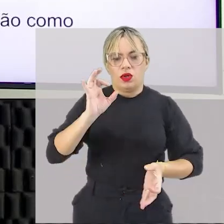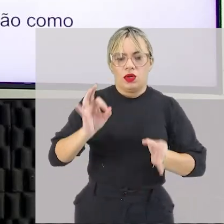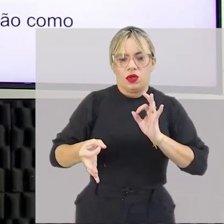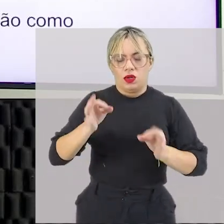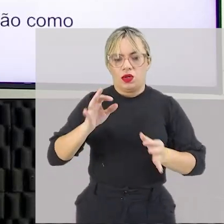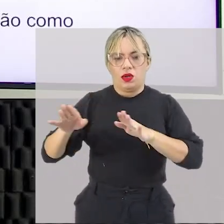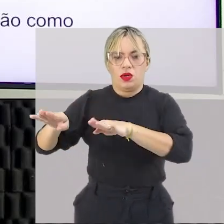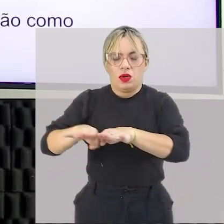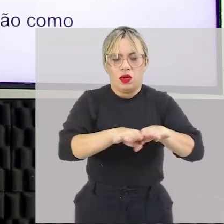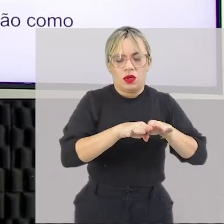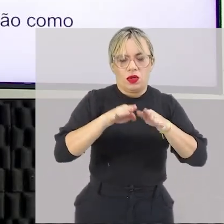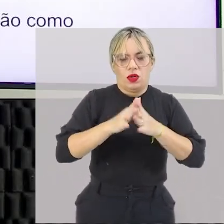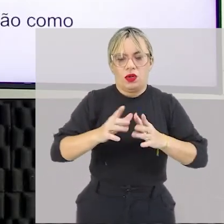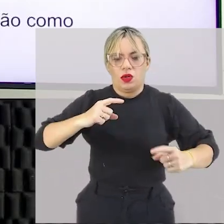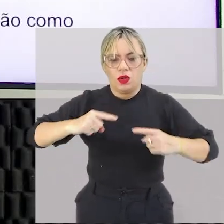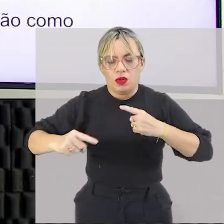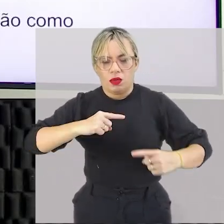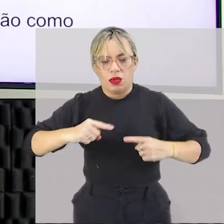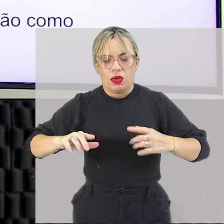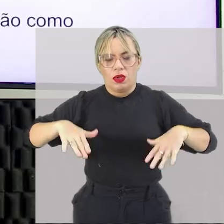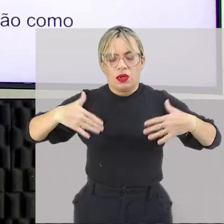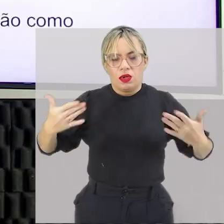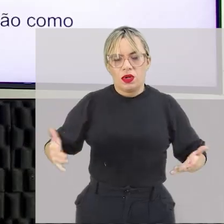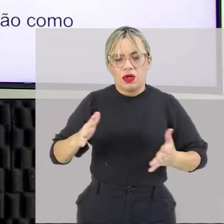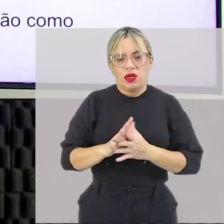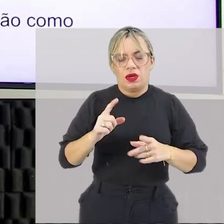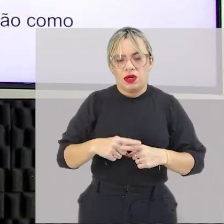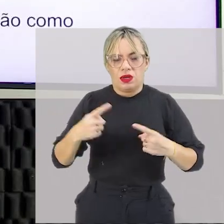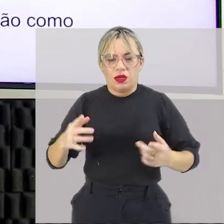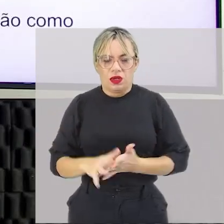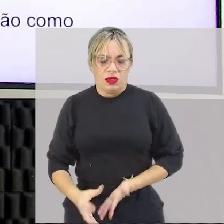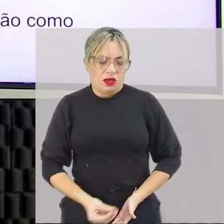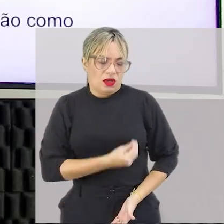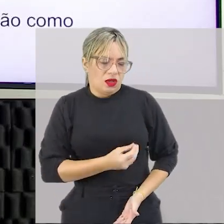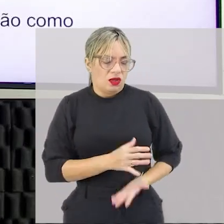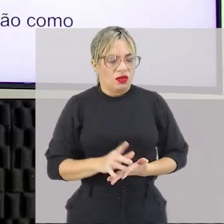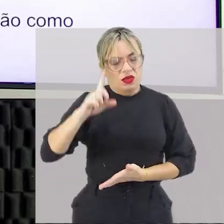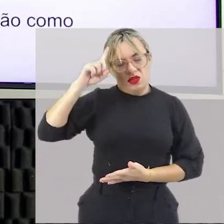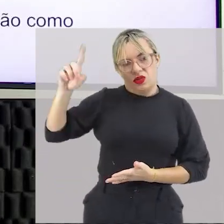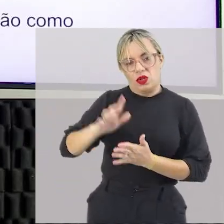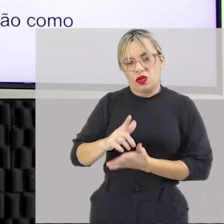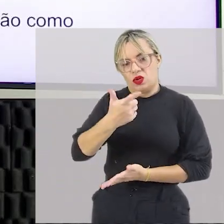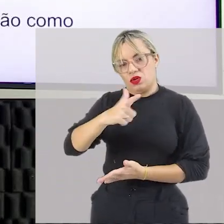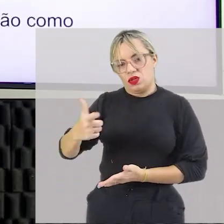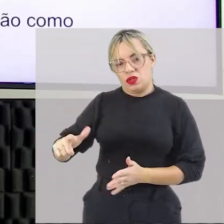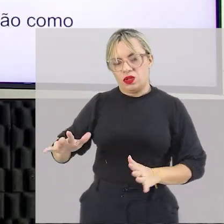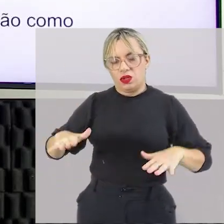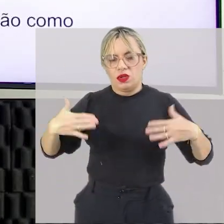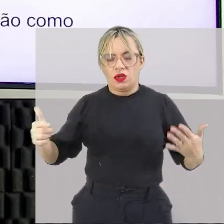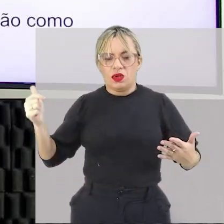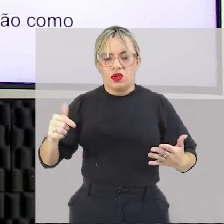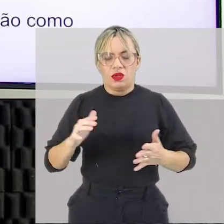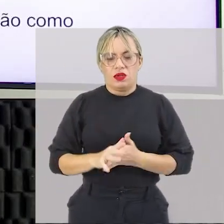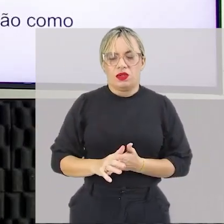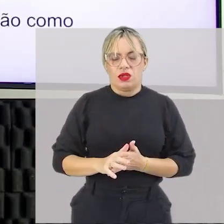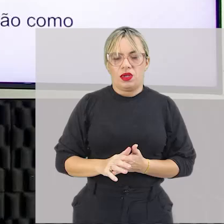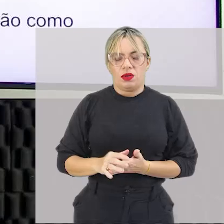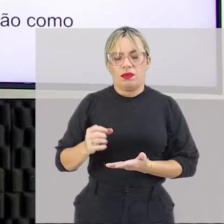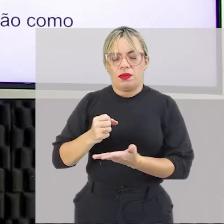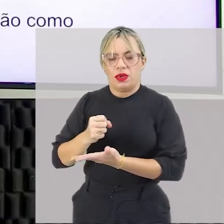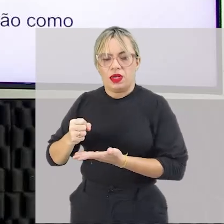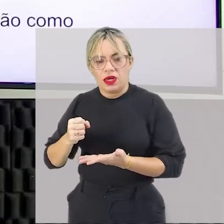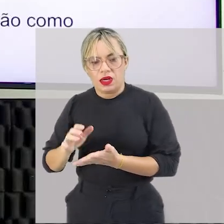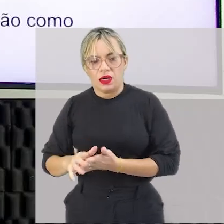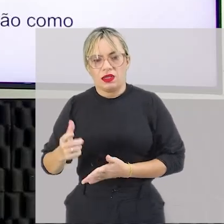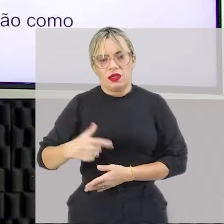juridicamente, politicamente, enfim, mas na vida mesmo, no dia a dia, não existe essa noção de igualdade